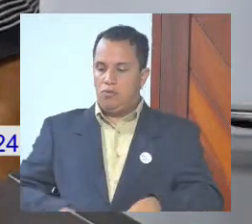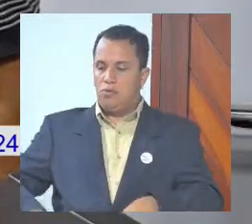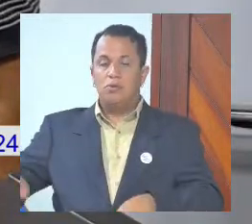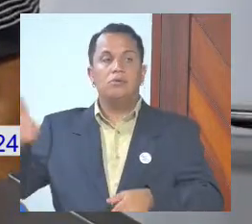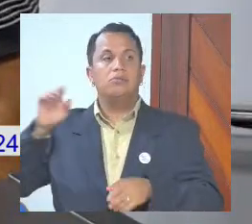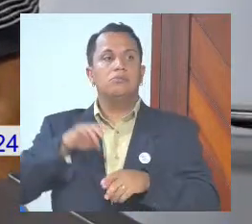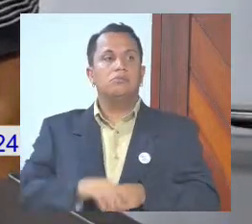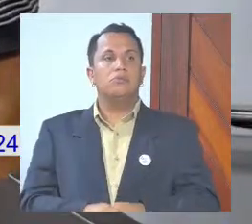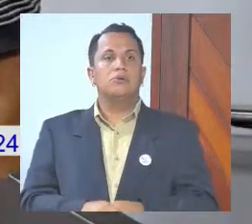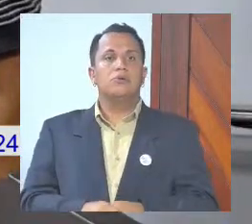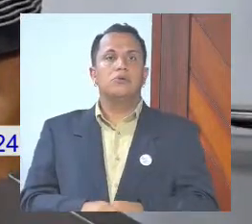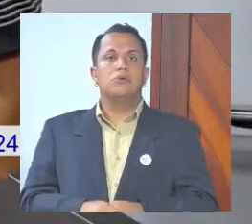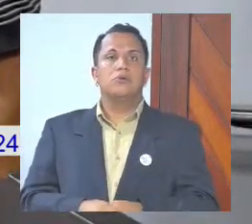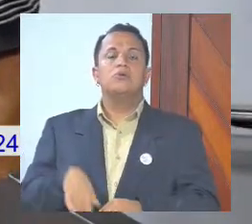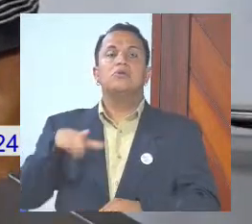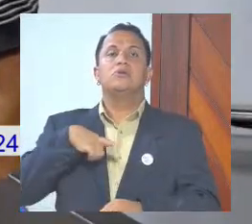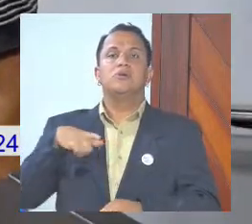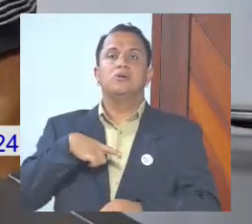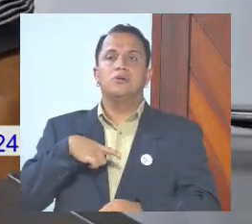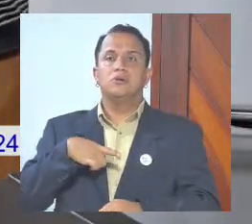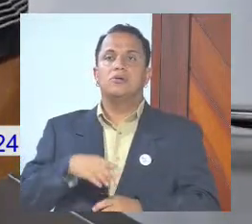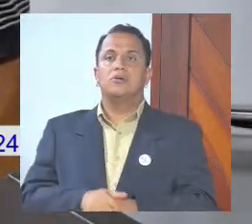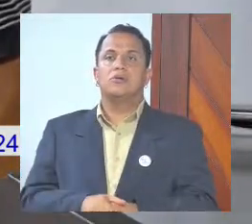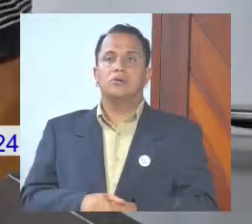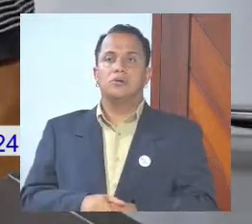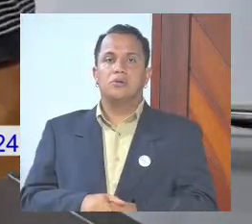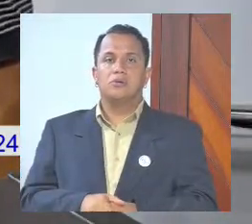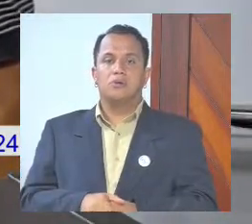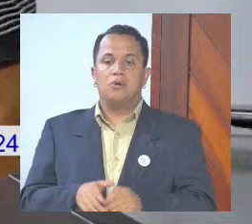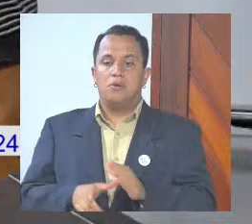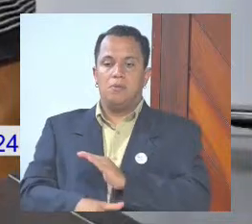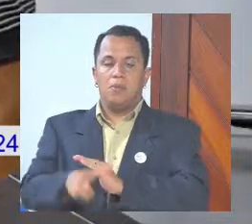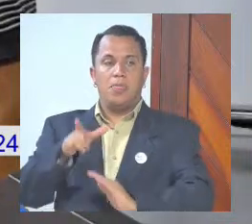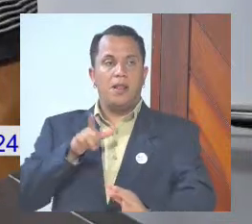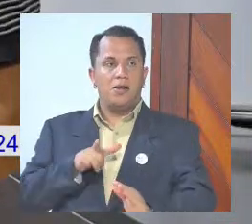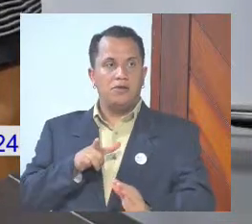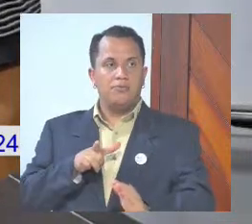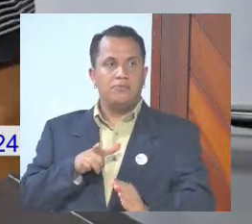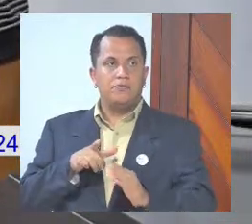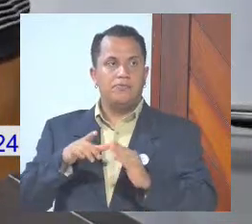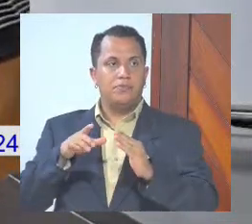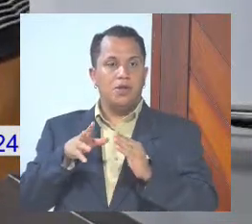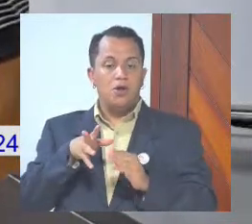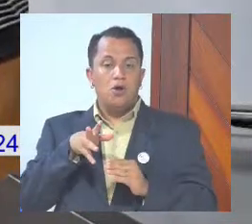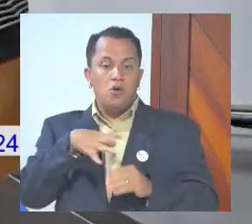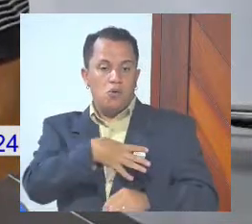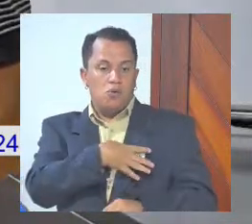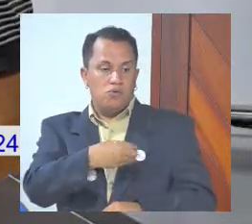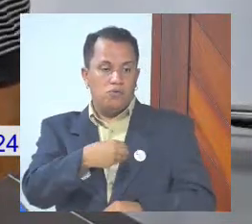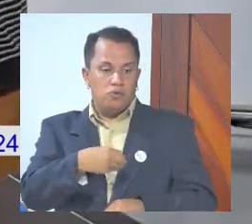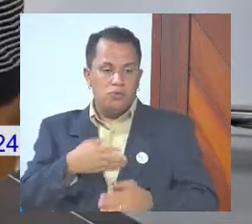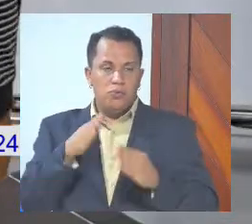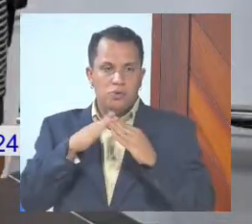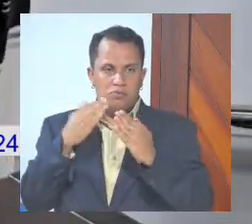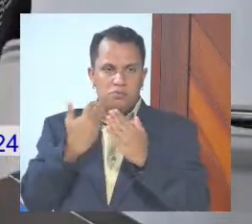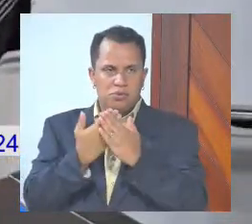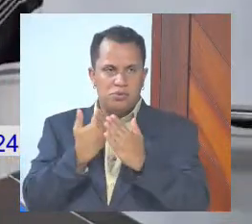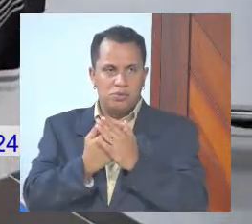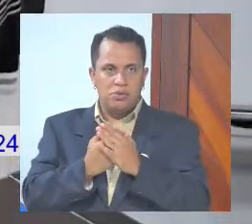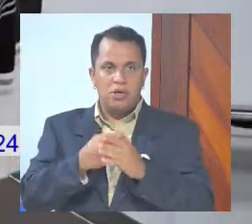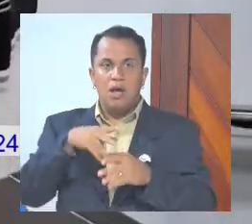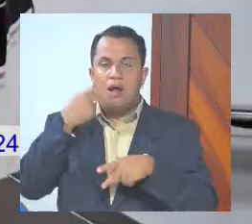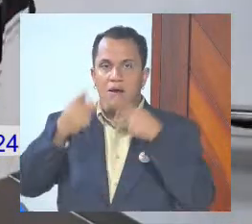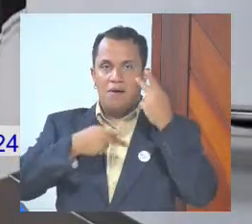crianças, há uma pré-candidata que diz, os filhos estudam em São Luís e são